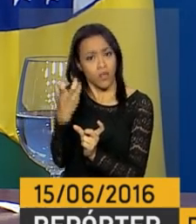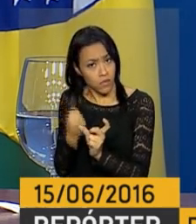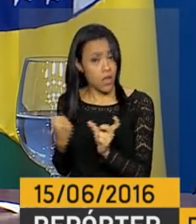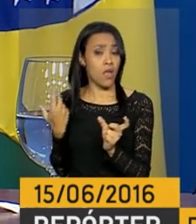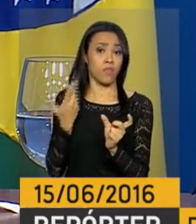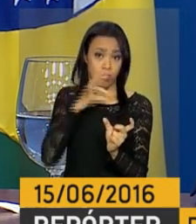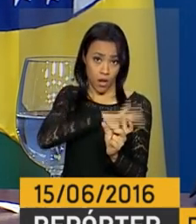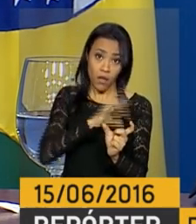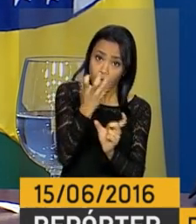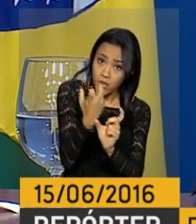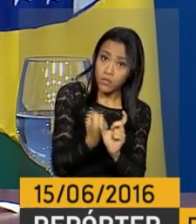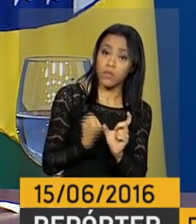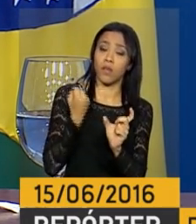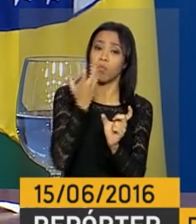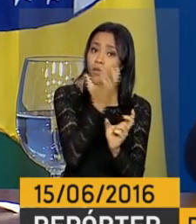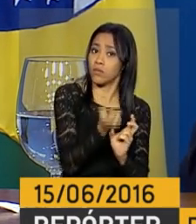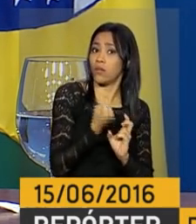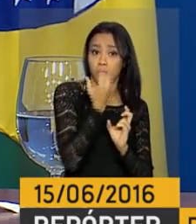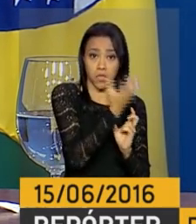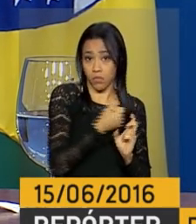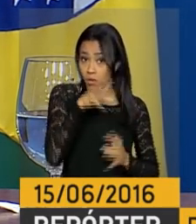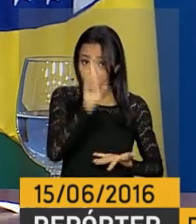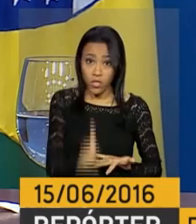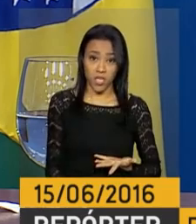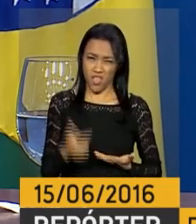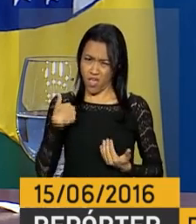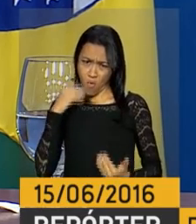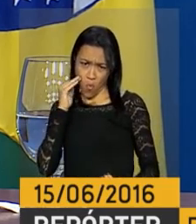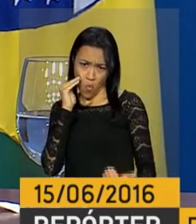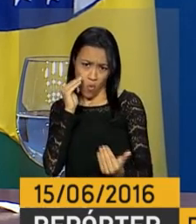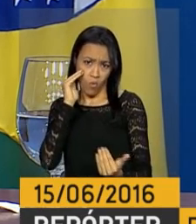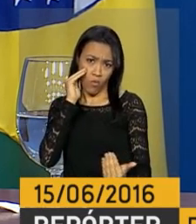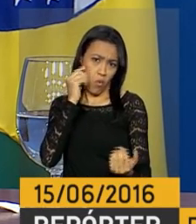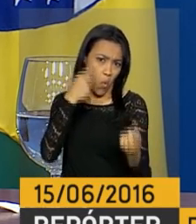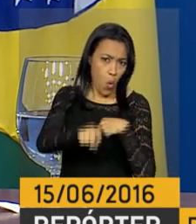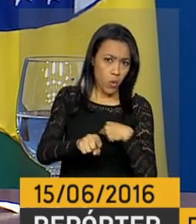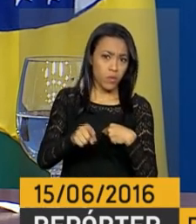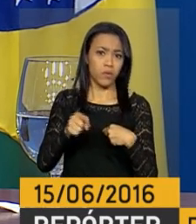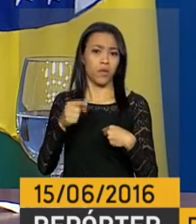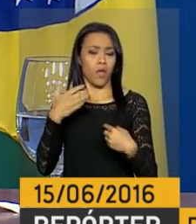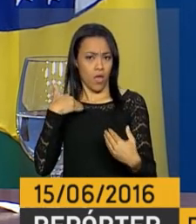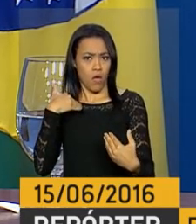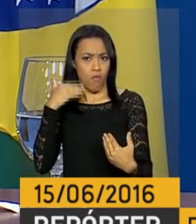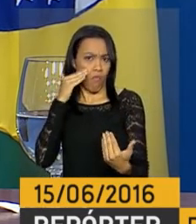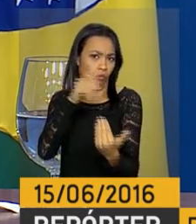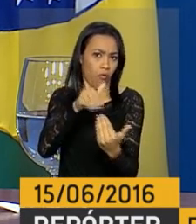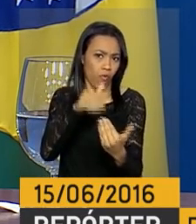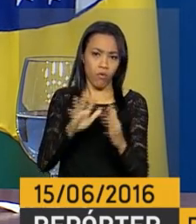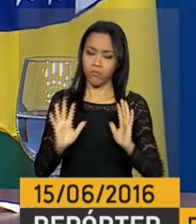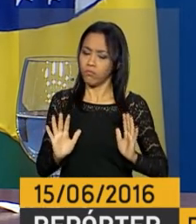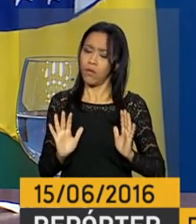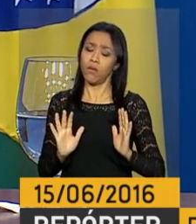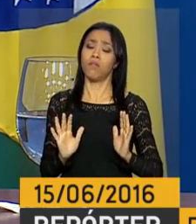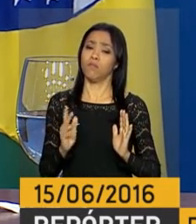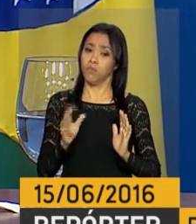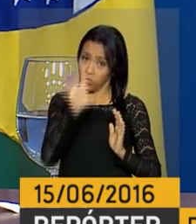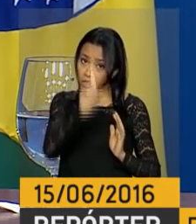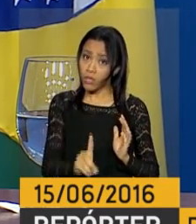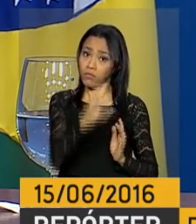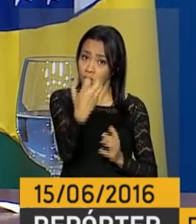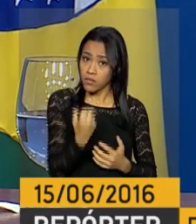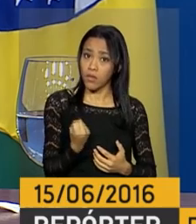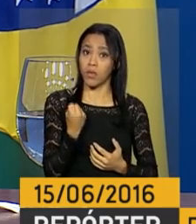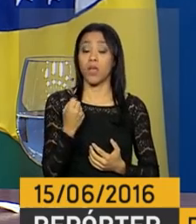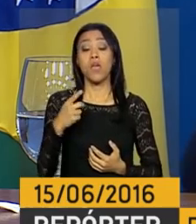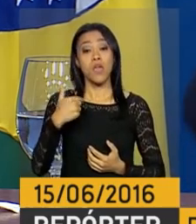os funcionários públicos recebam o seu salário. Não é que eu sou contra a favor, tá certo? O problema é, eu sou altamente favorável a um